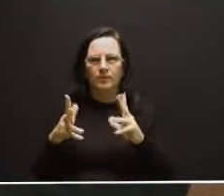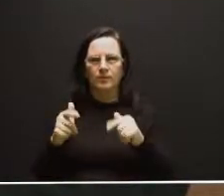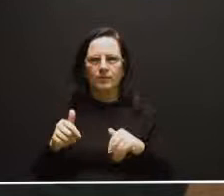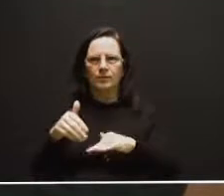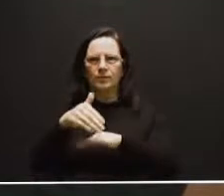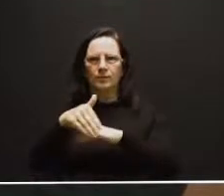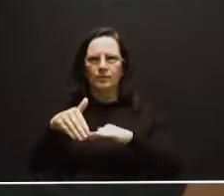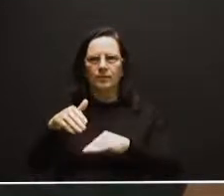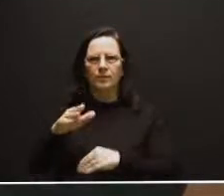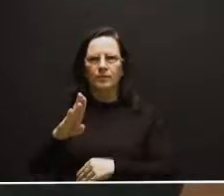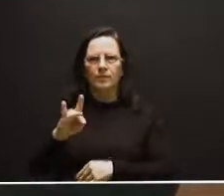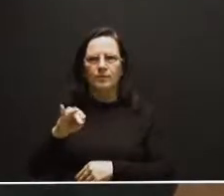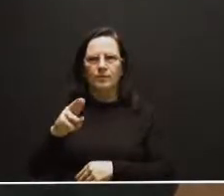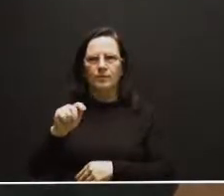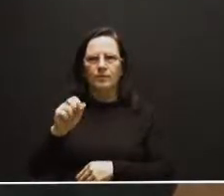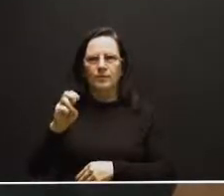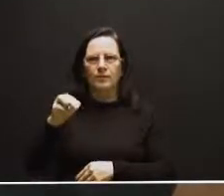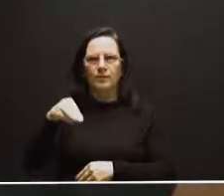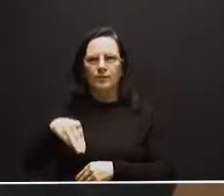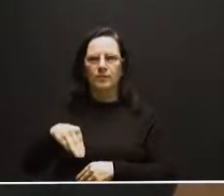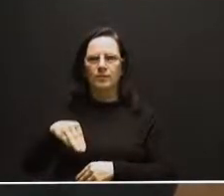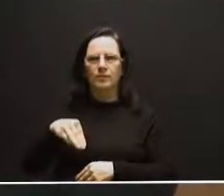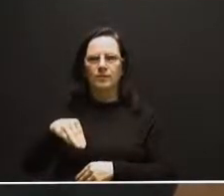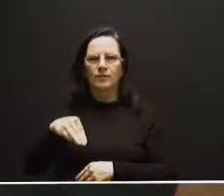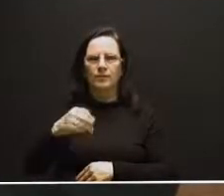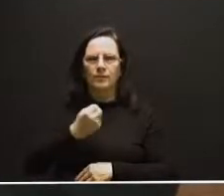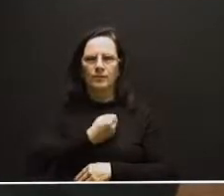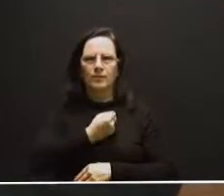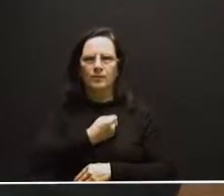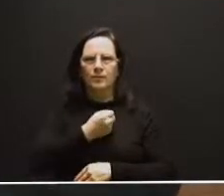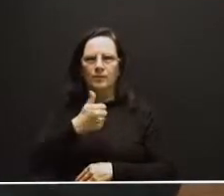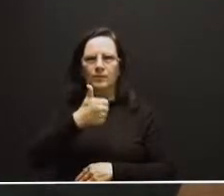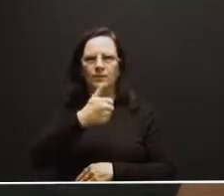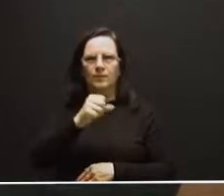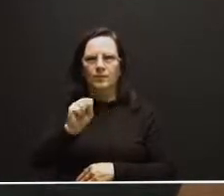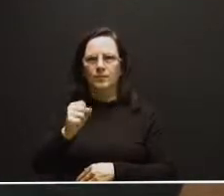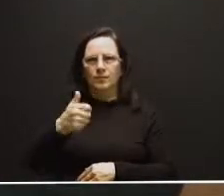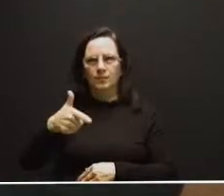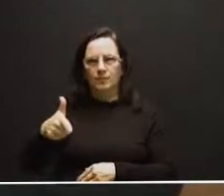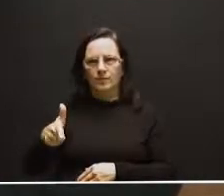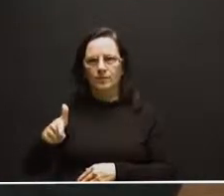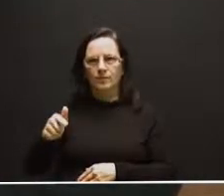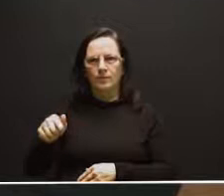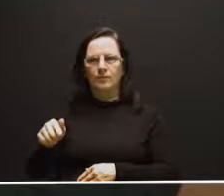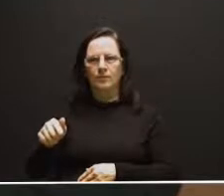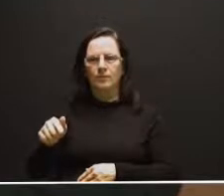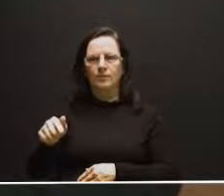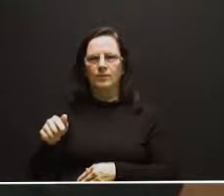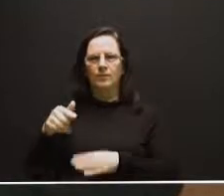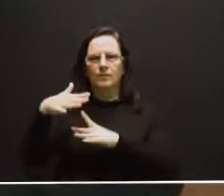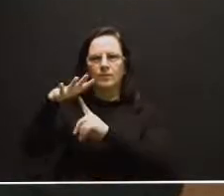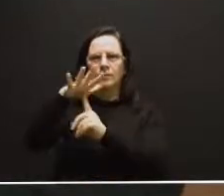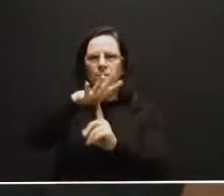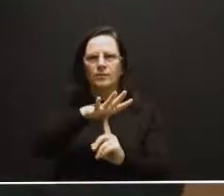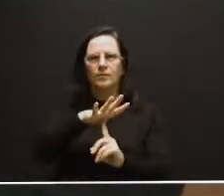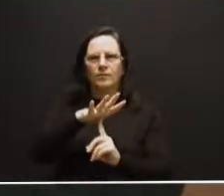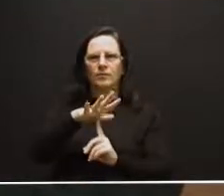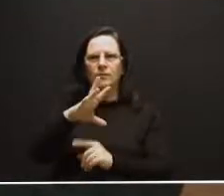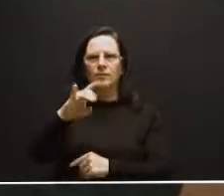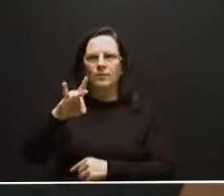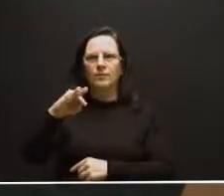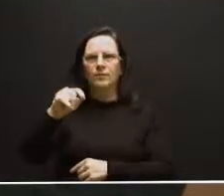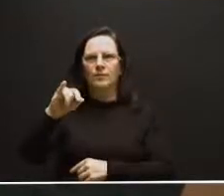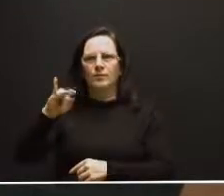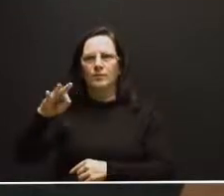constant é na altura do número 187 em torno da praça do jardim costa e